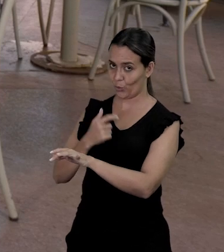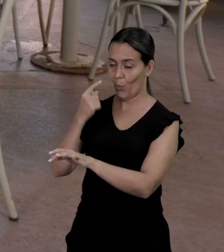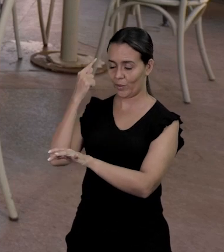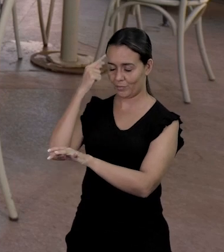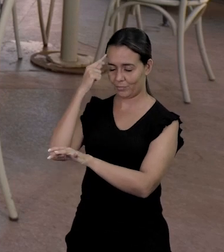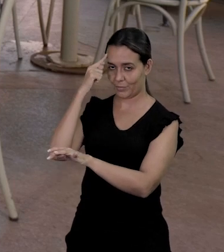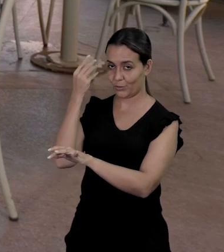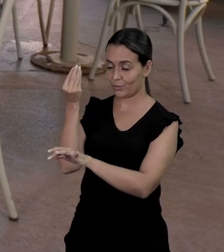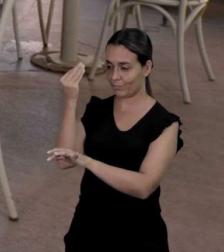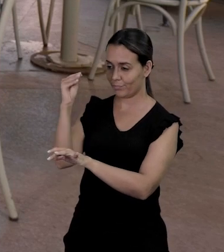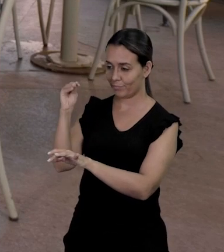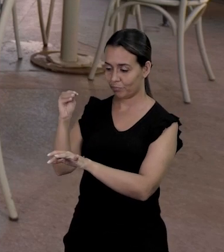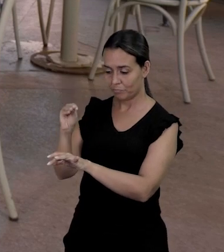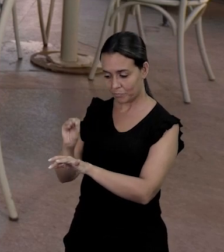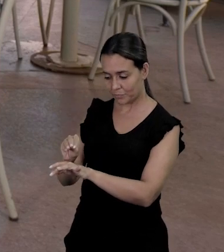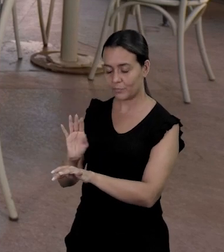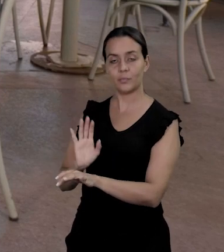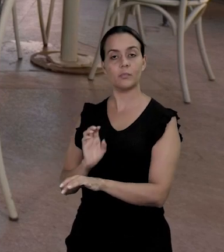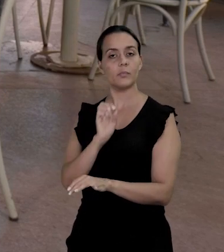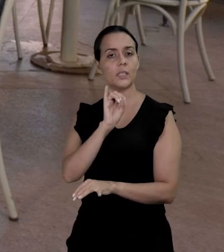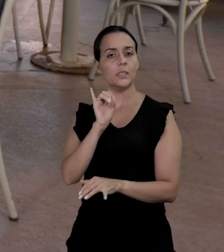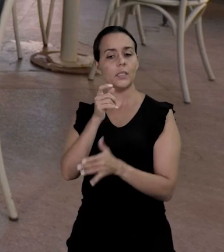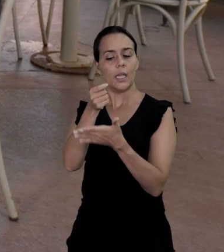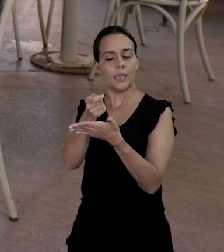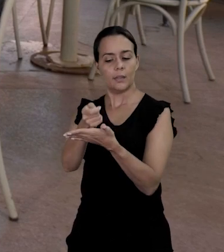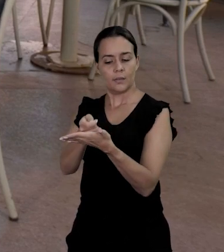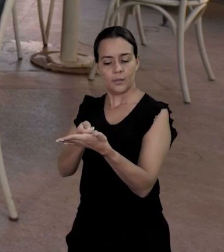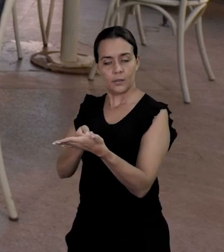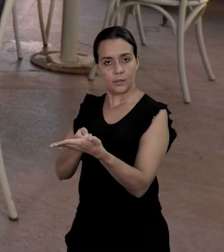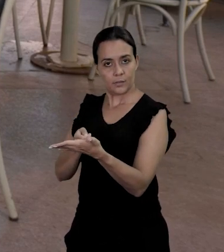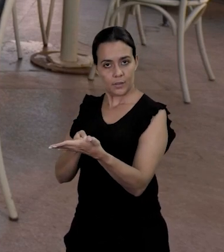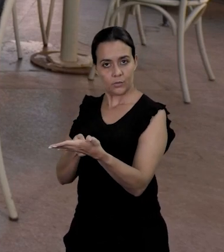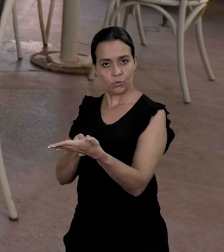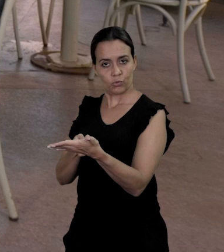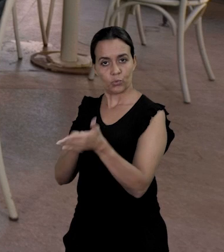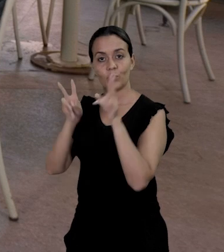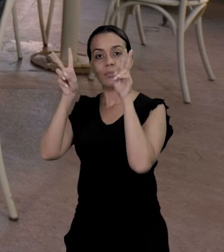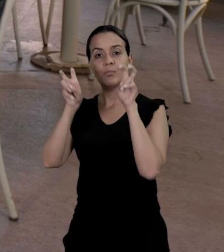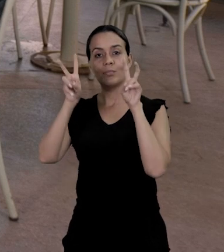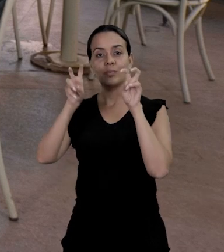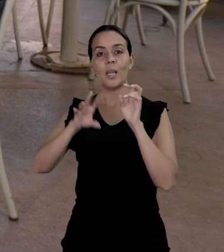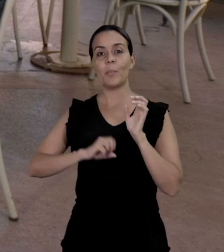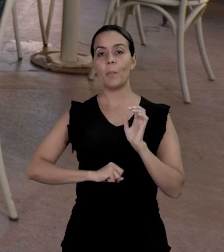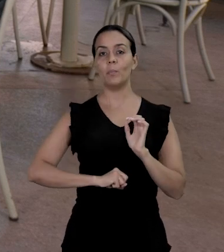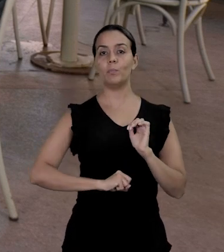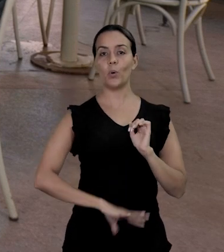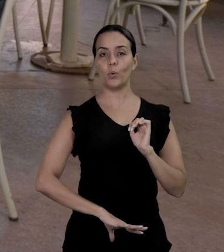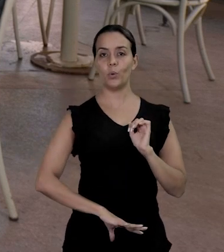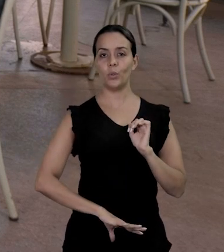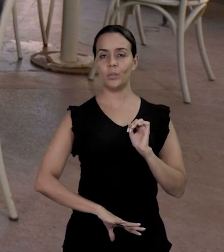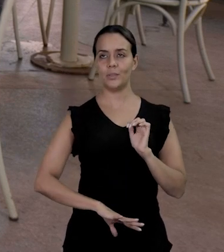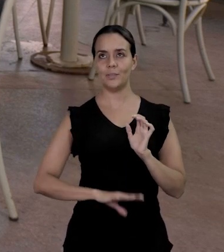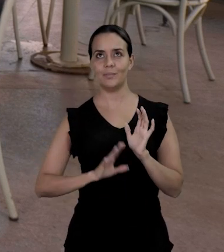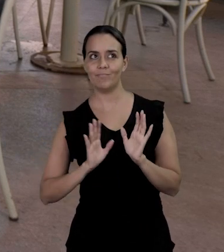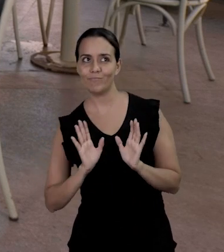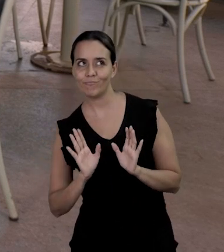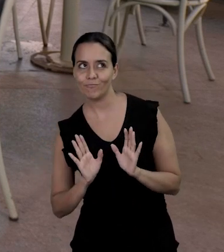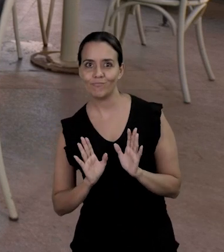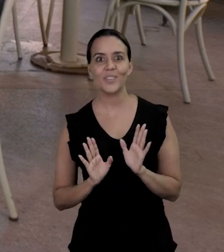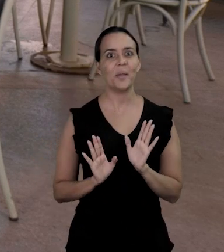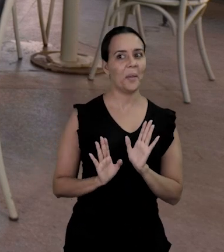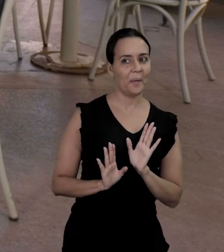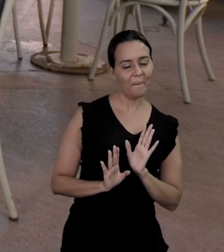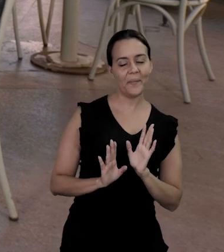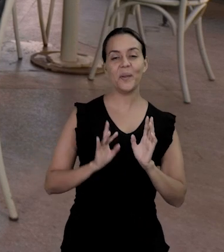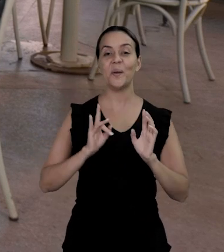aborto. Tá? Vamos trazer esse tema. Você... exato. Não faça responder. Tá? Não vou fazer você Tô responder. brincando. Eu vou